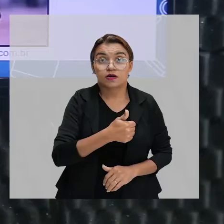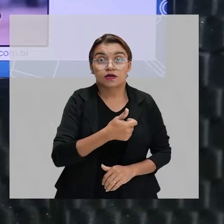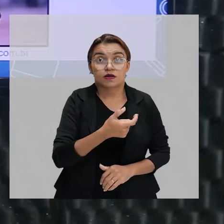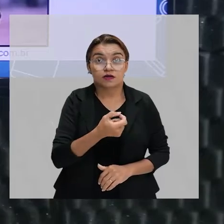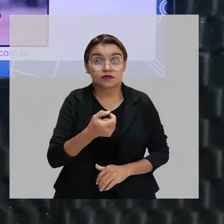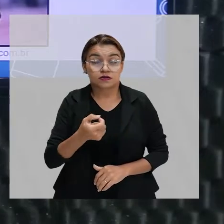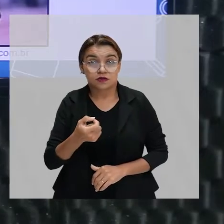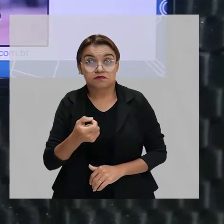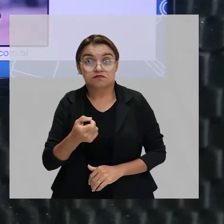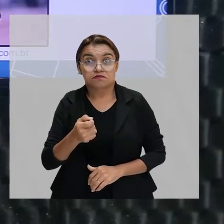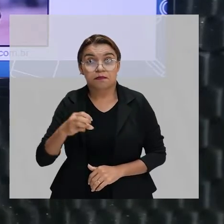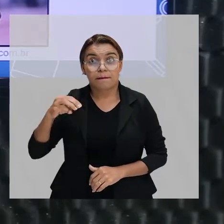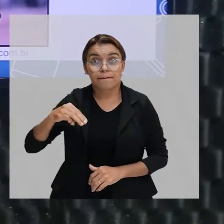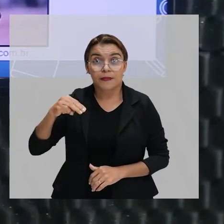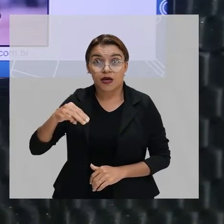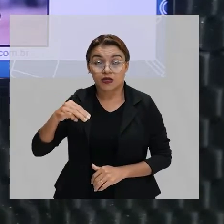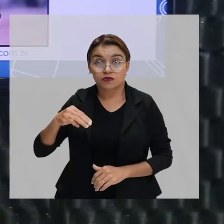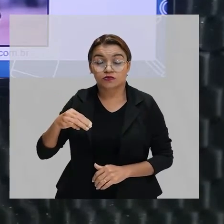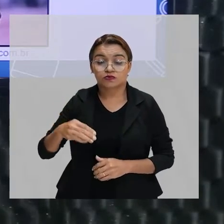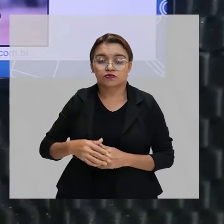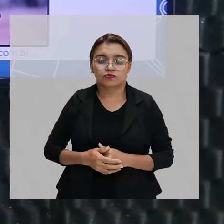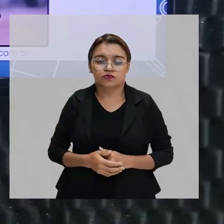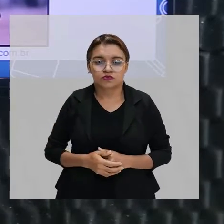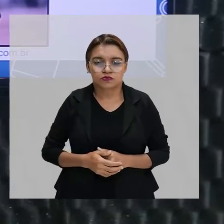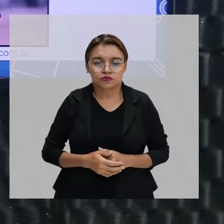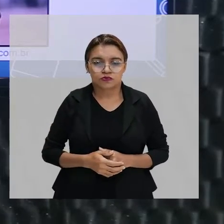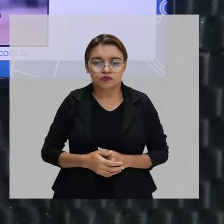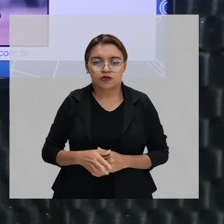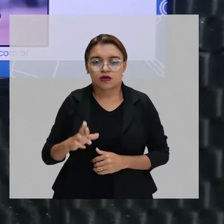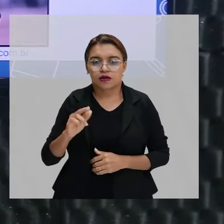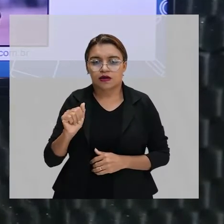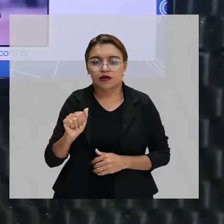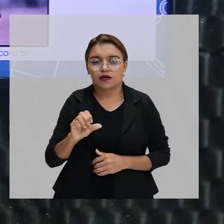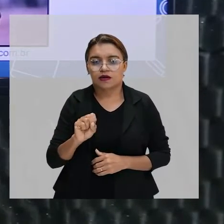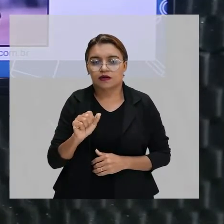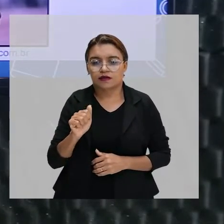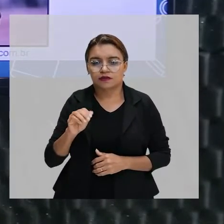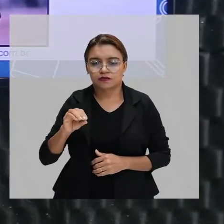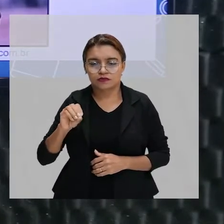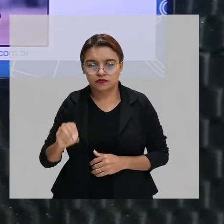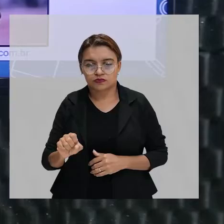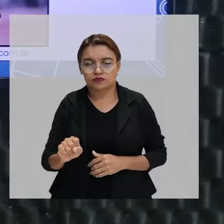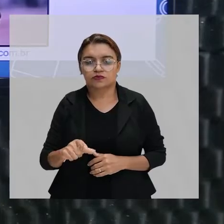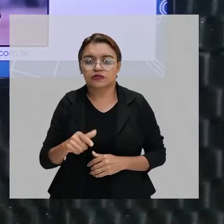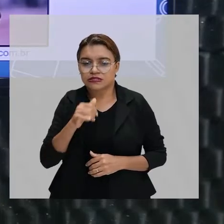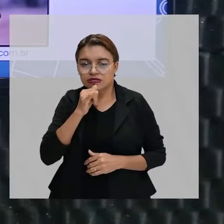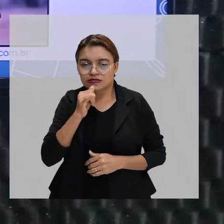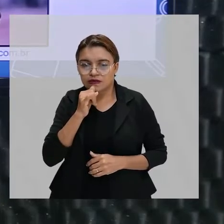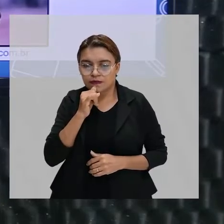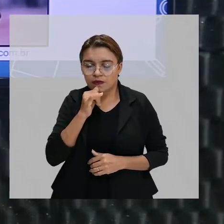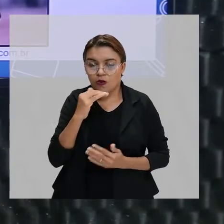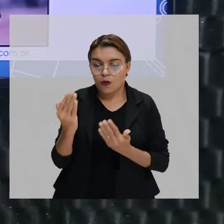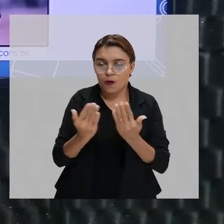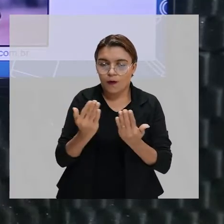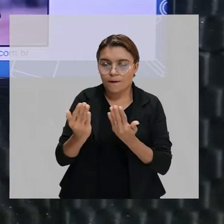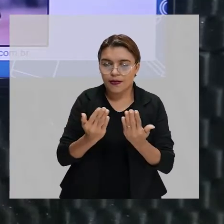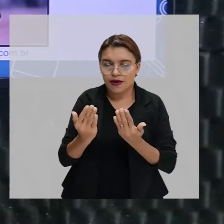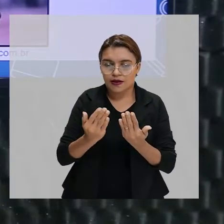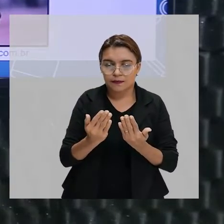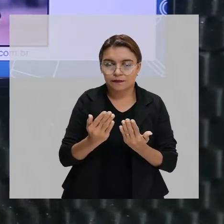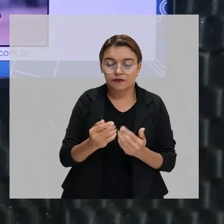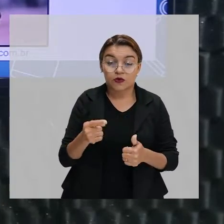rasos aí eu quero que vocês visualizem a composição corporal desses o vírus aqui ó o